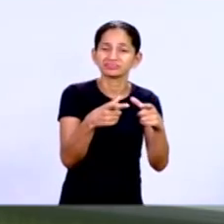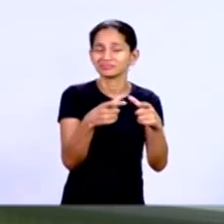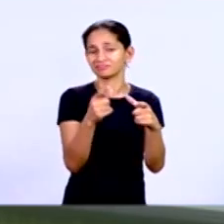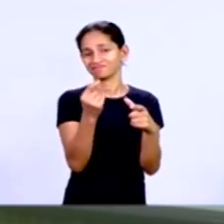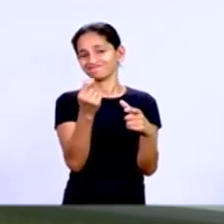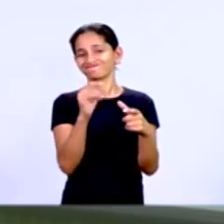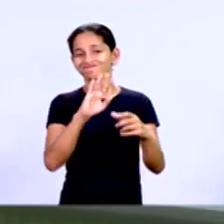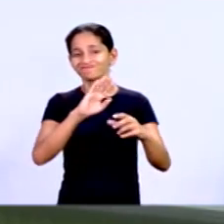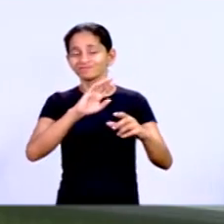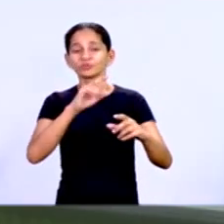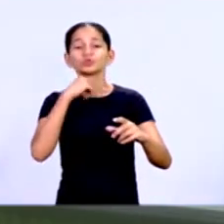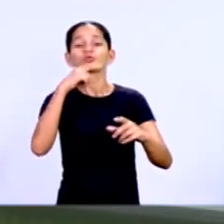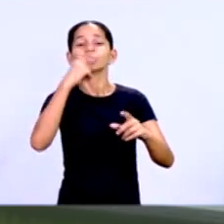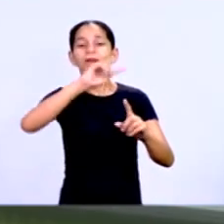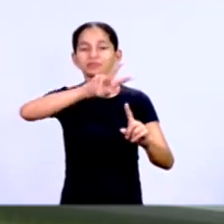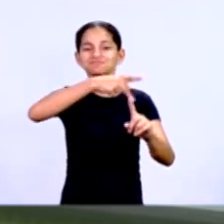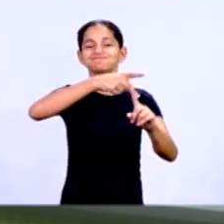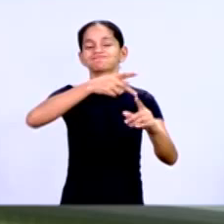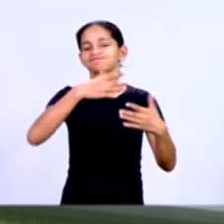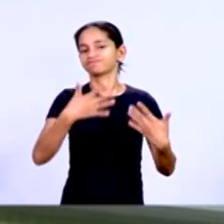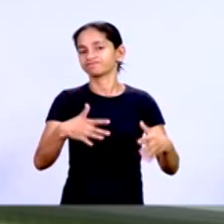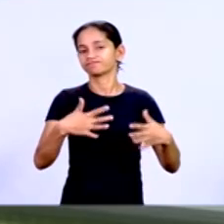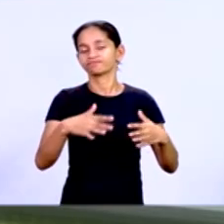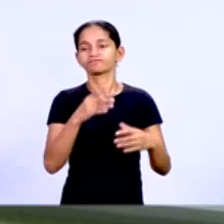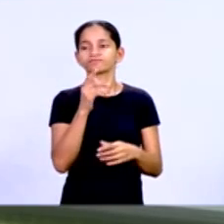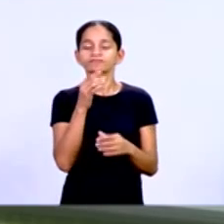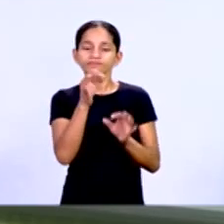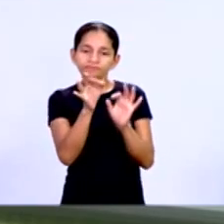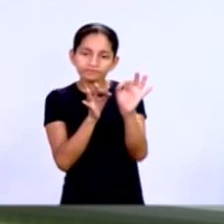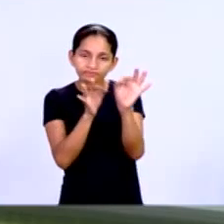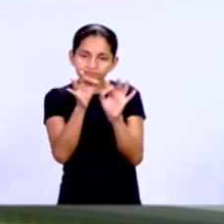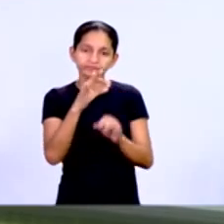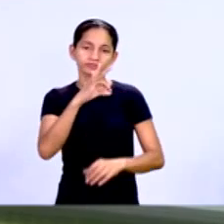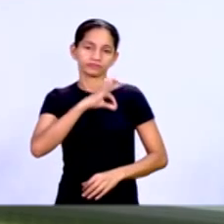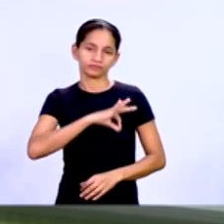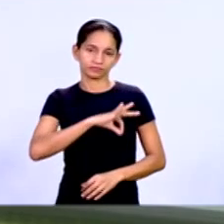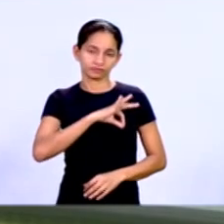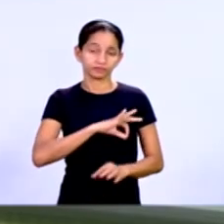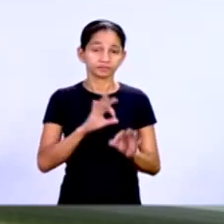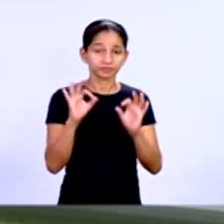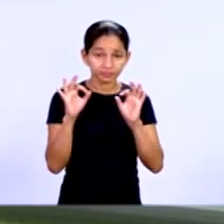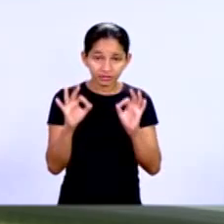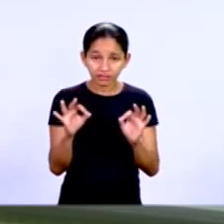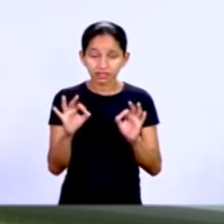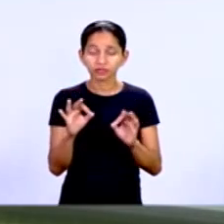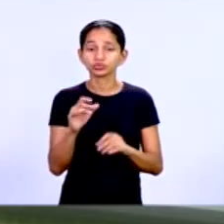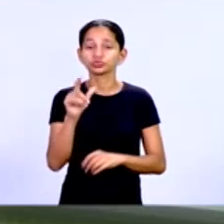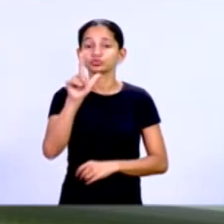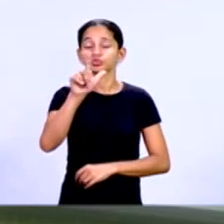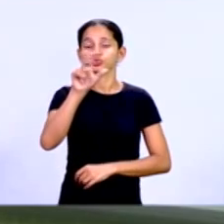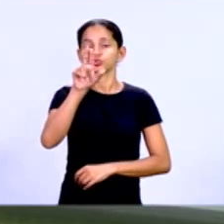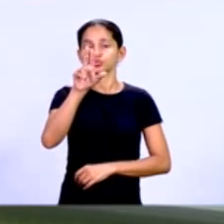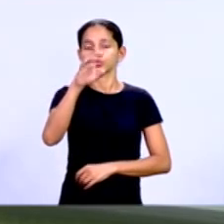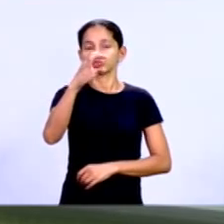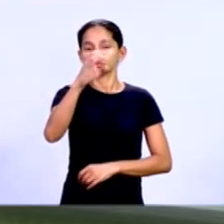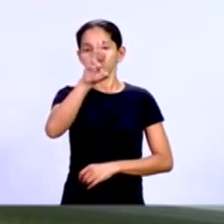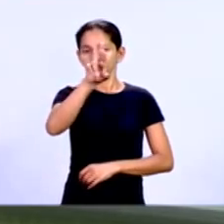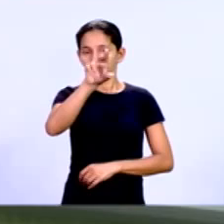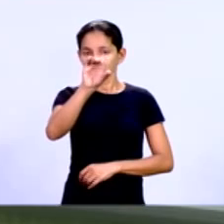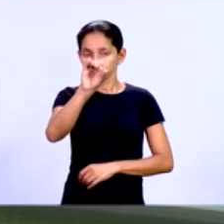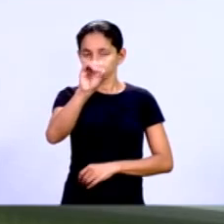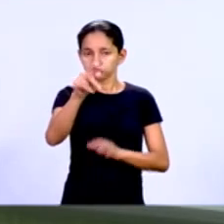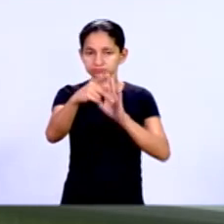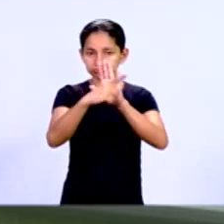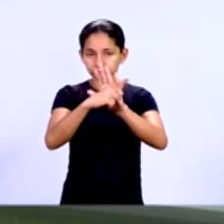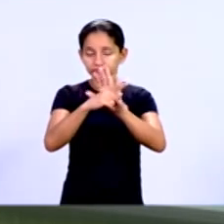monta. Ele dá para manter a despesa dele, o custo, tirar a lucratividade, mas não dá para fazer um investimento maior. Então ele vai